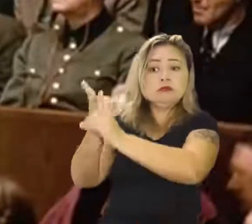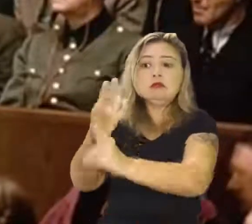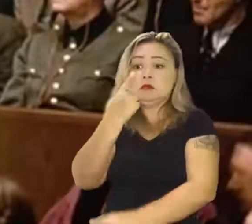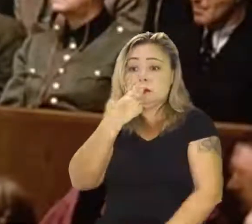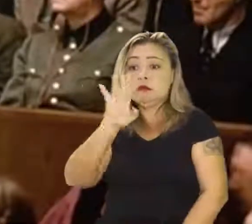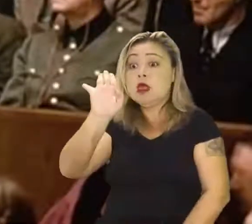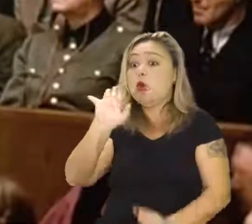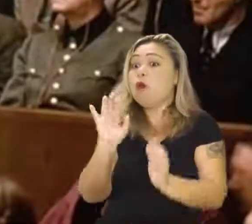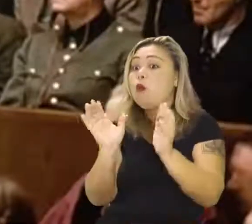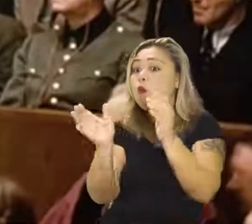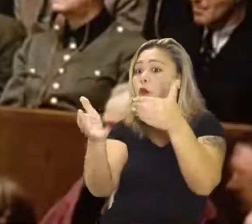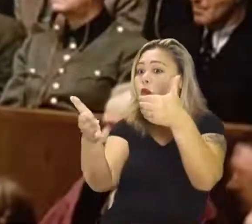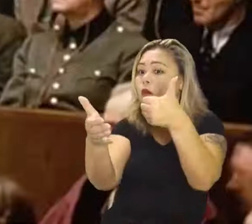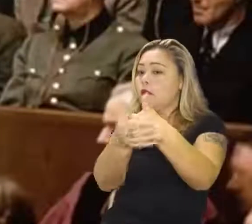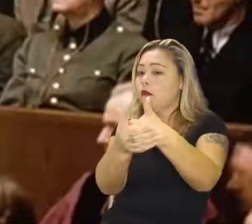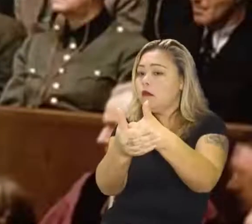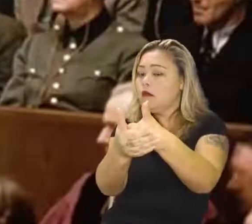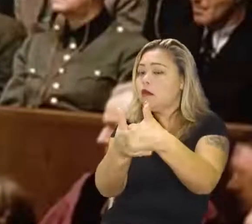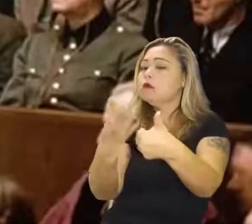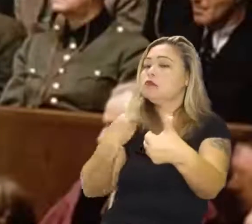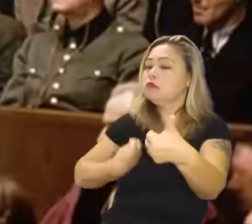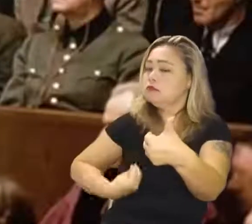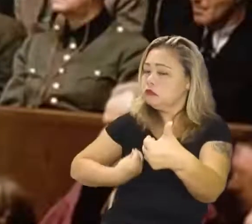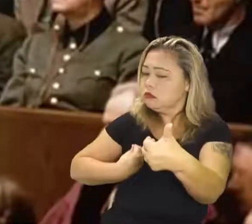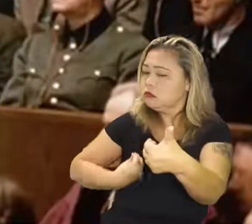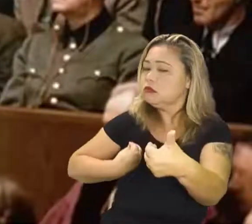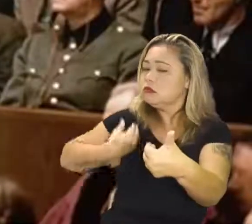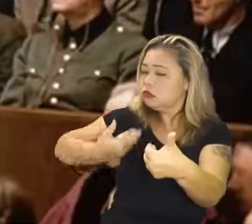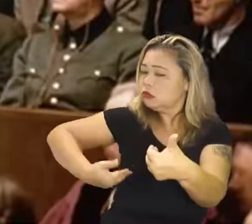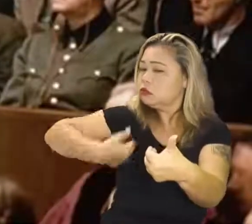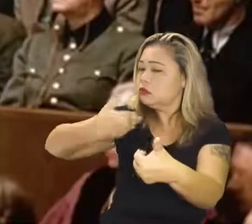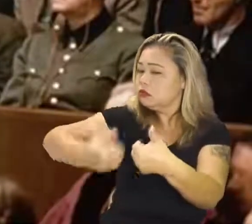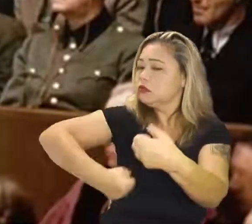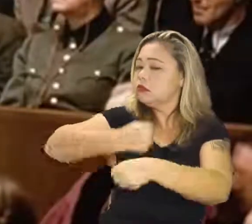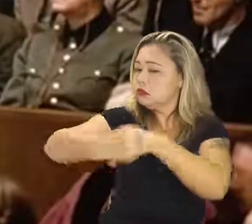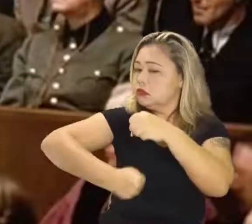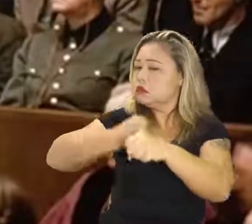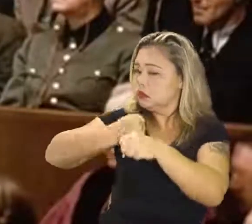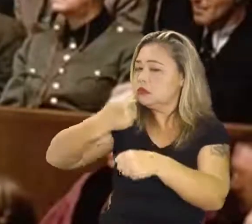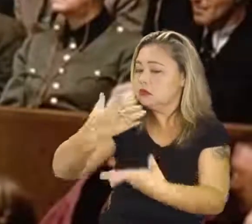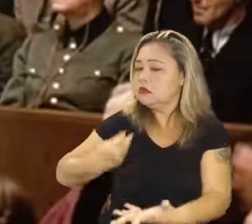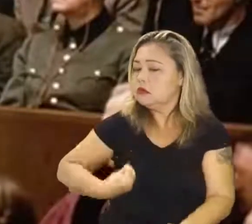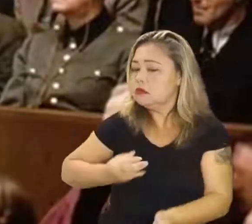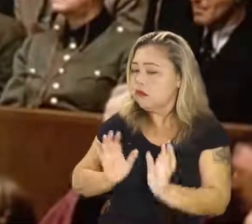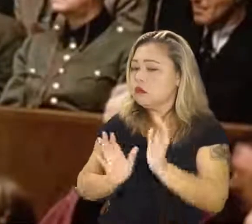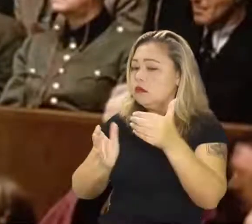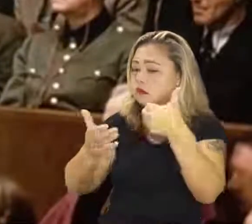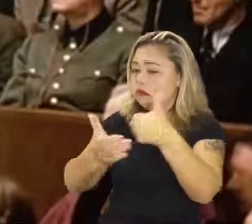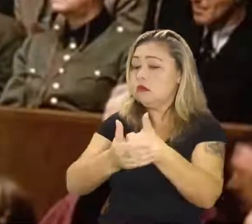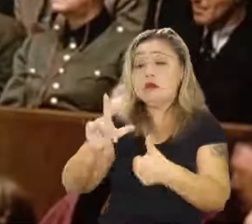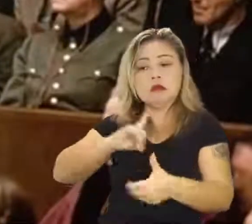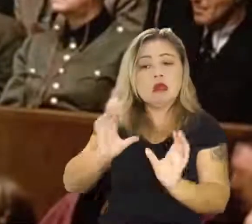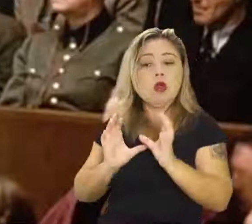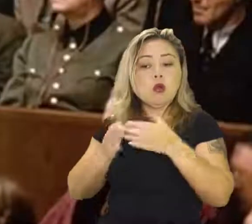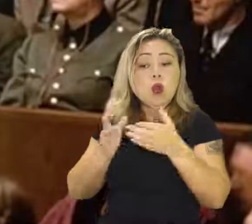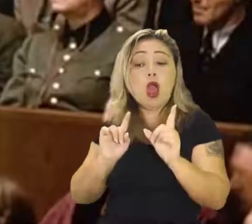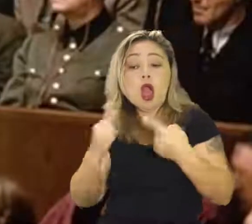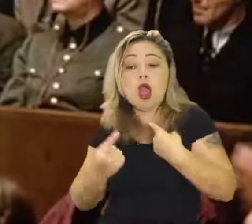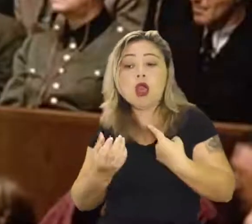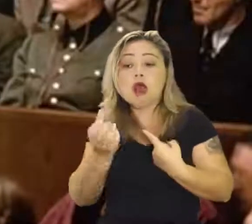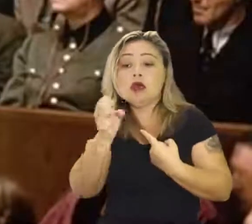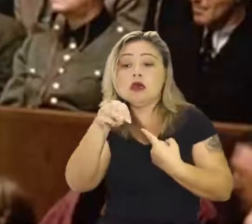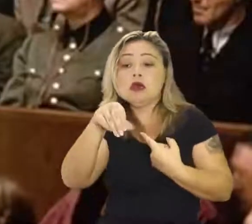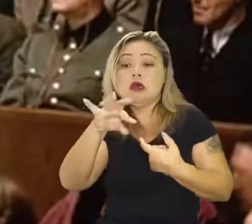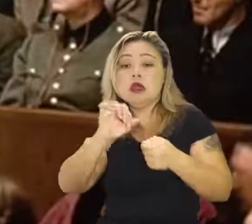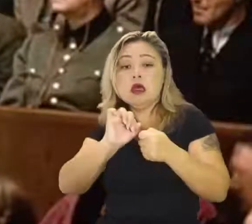nazistas escondidos, que viveram por muitos anos escondidos. Inclusive, tem um grupo antissemita que eles fizeram